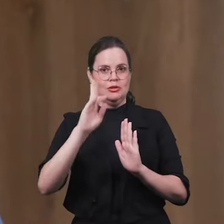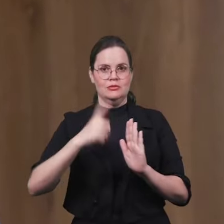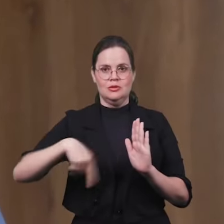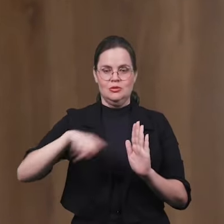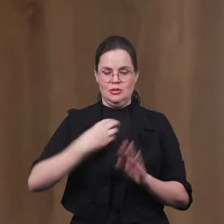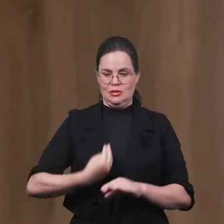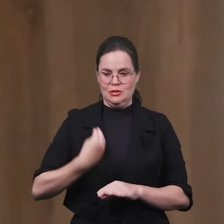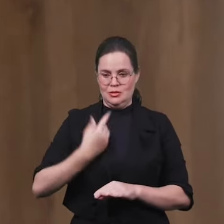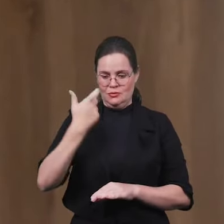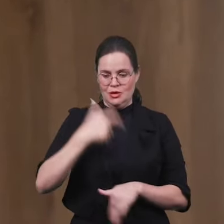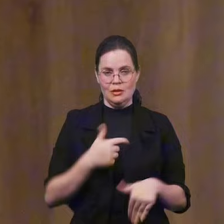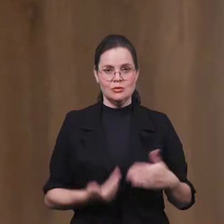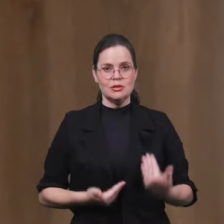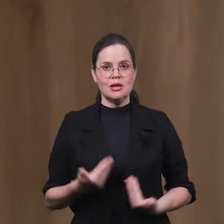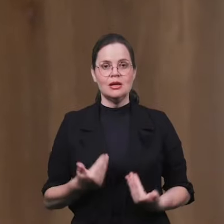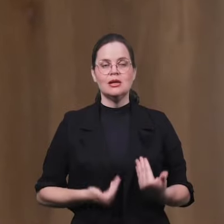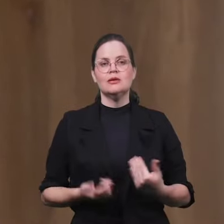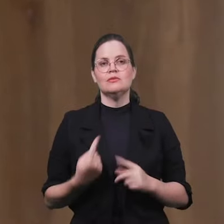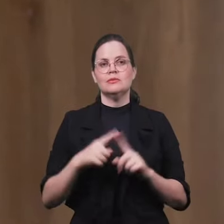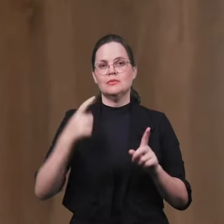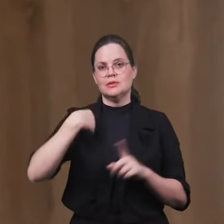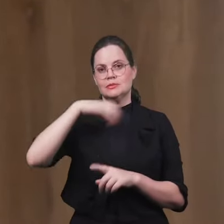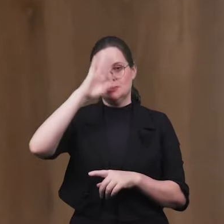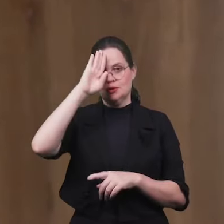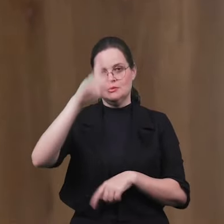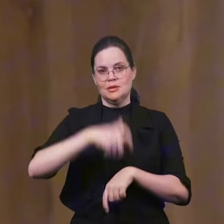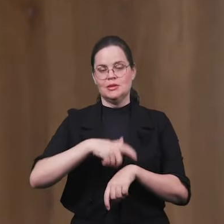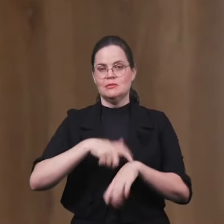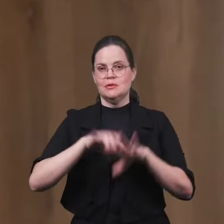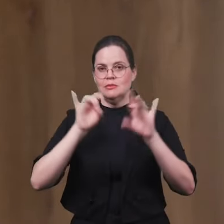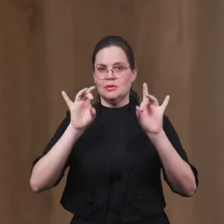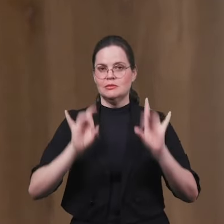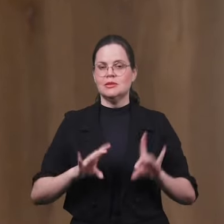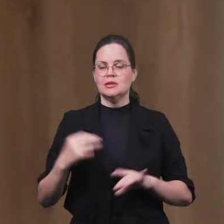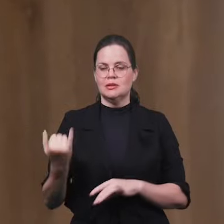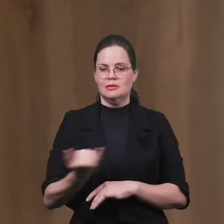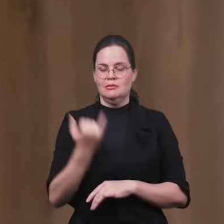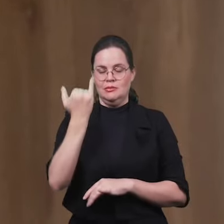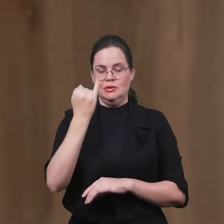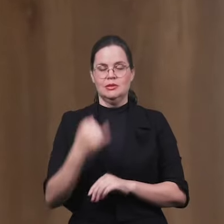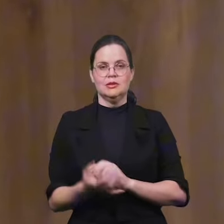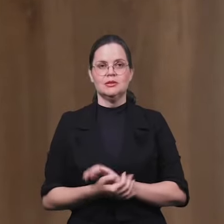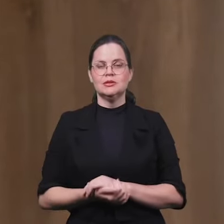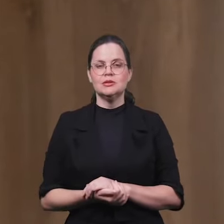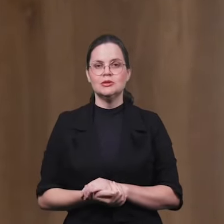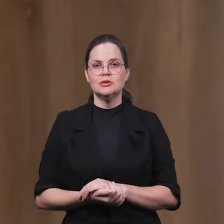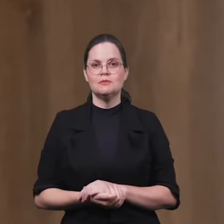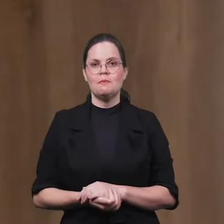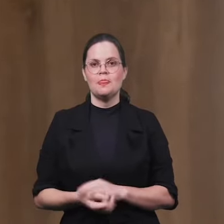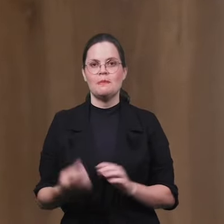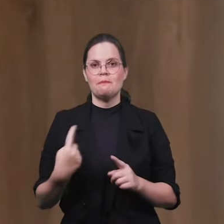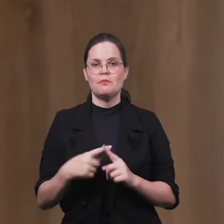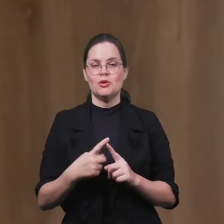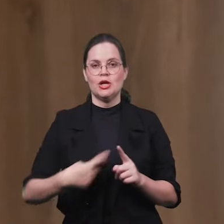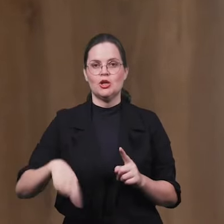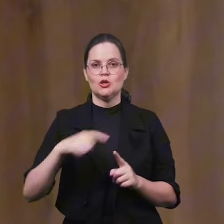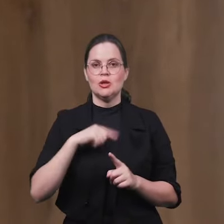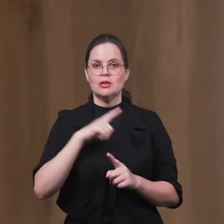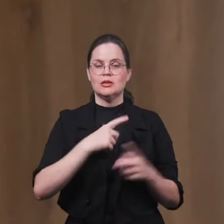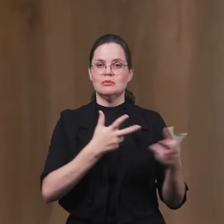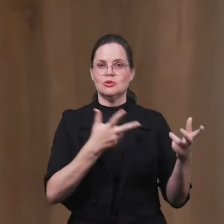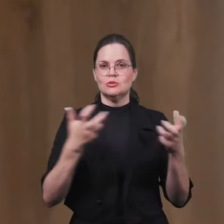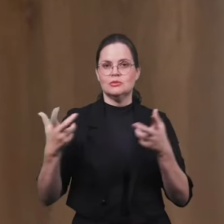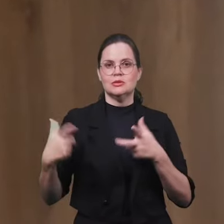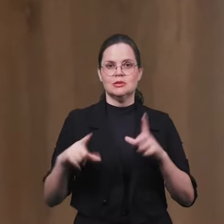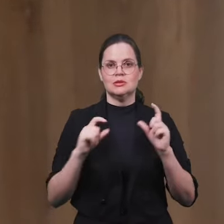nossas vidas como cristãos, principalmente nesse momento, é muito importante pelo aumento que